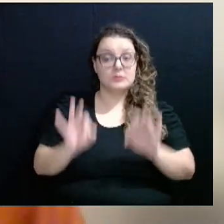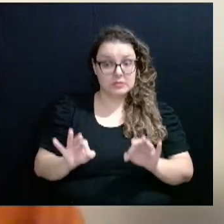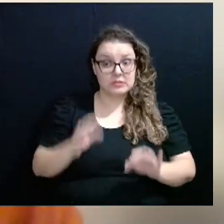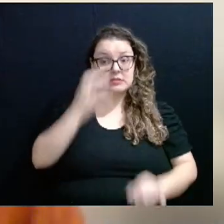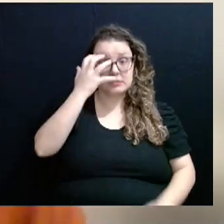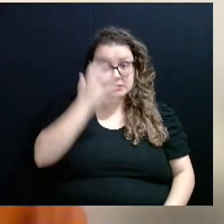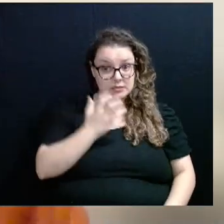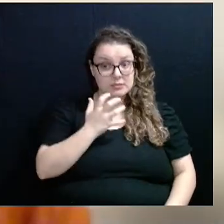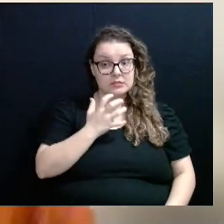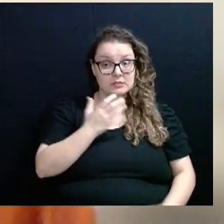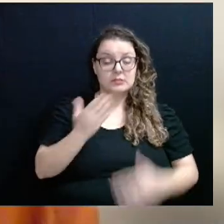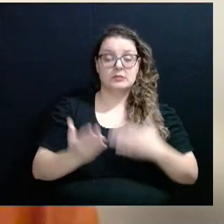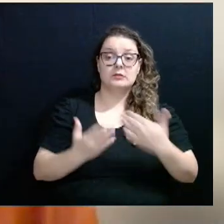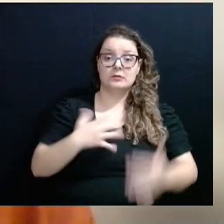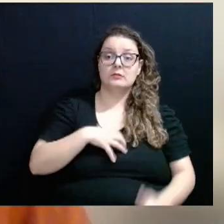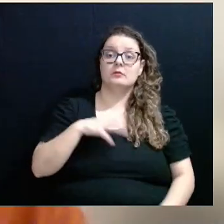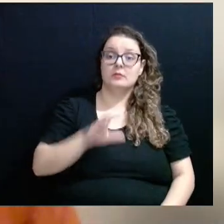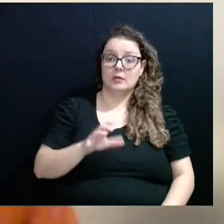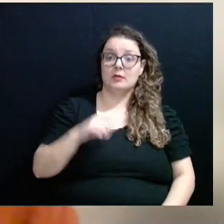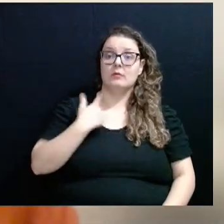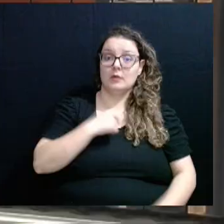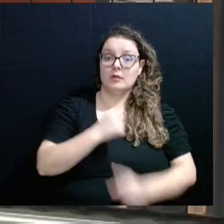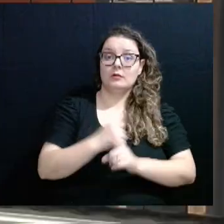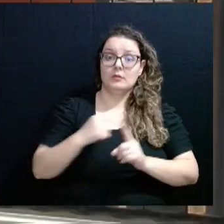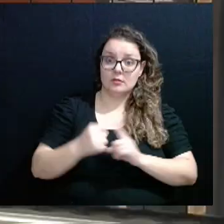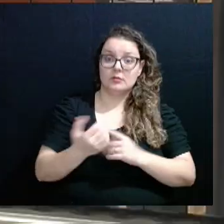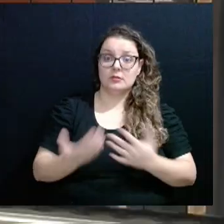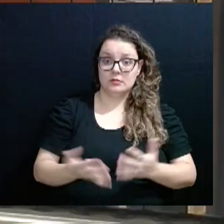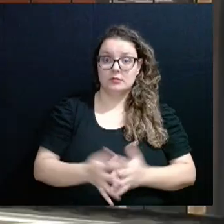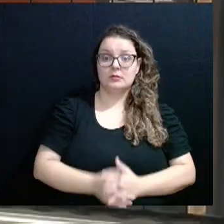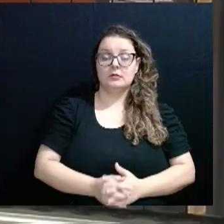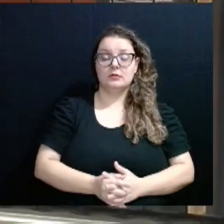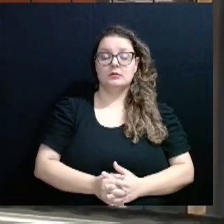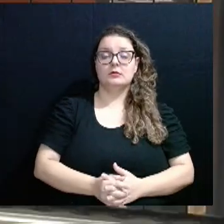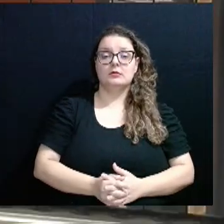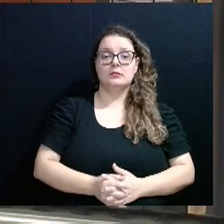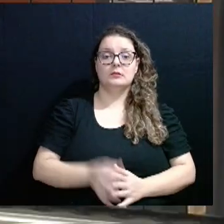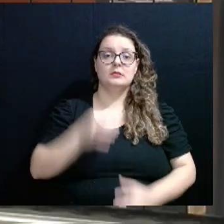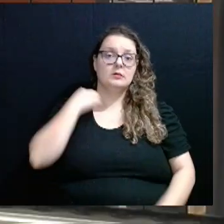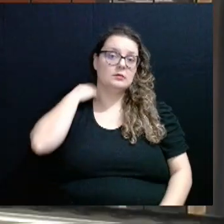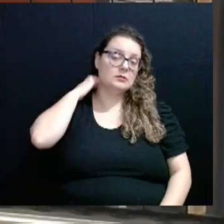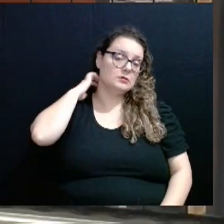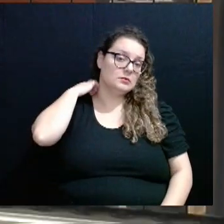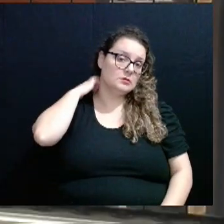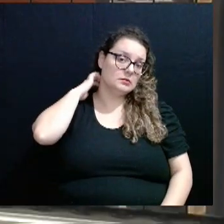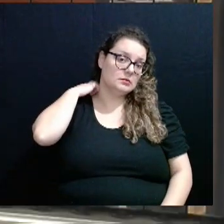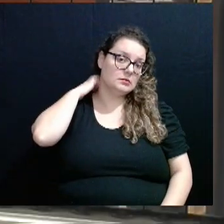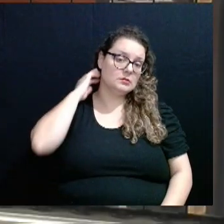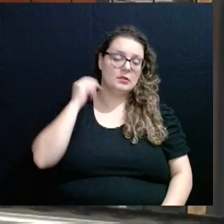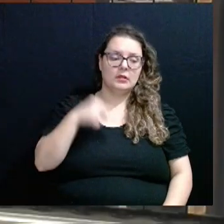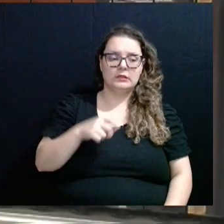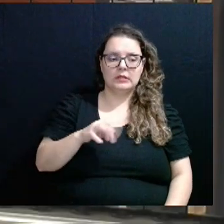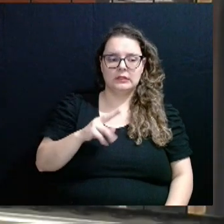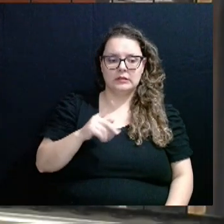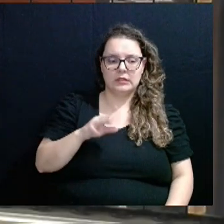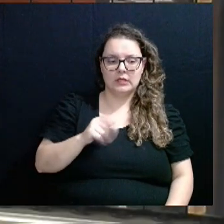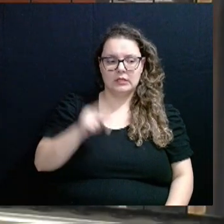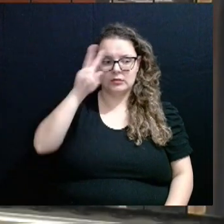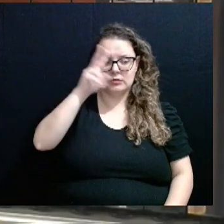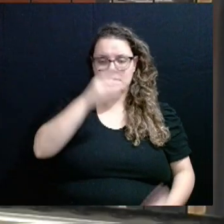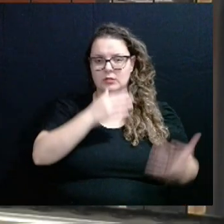dessa forma pela nossa sociedade. Natália, historicamente, quando a gente pensa no nosso